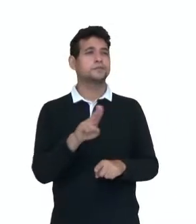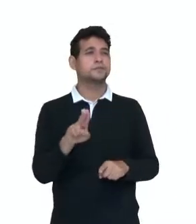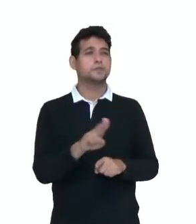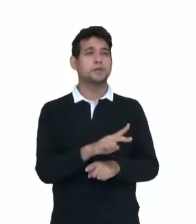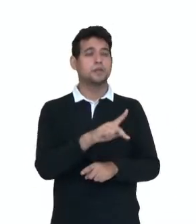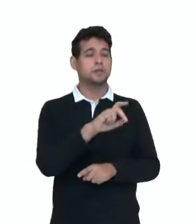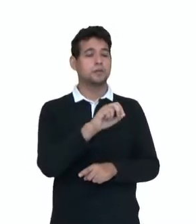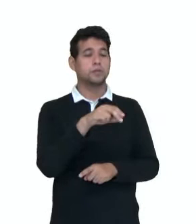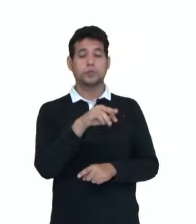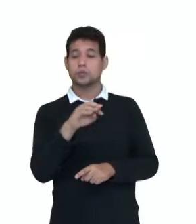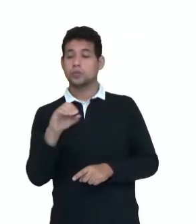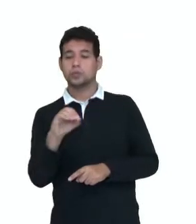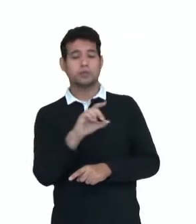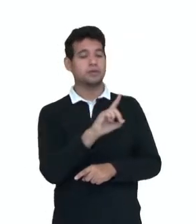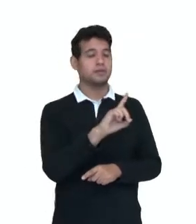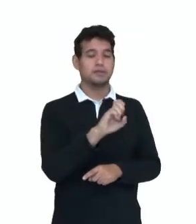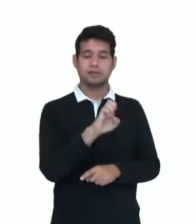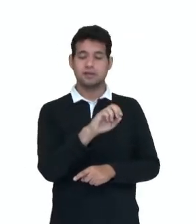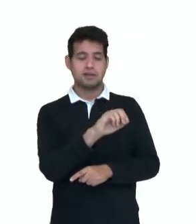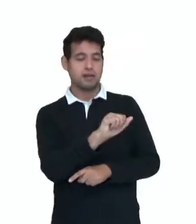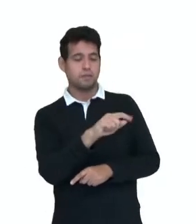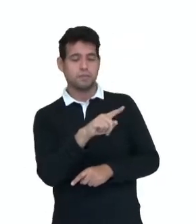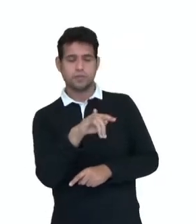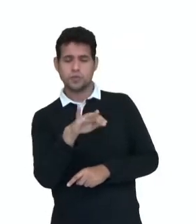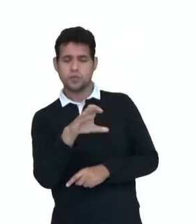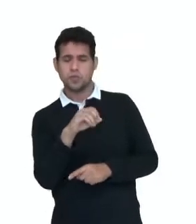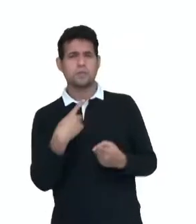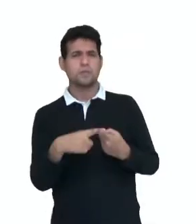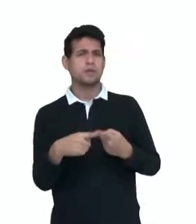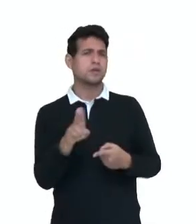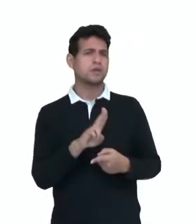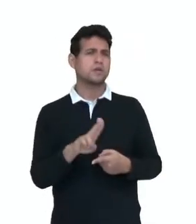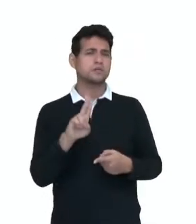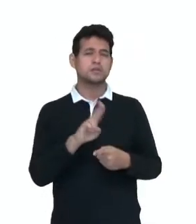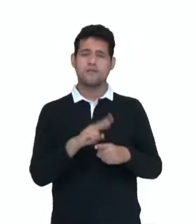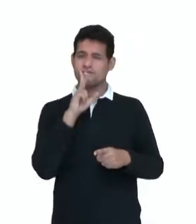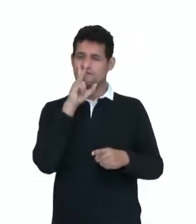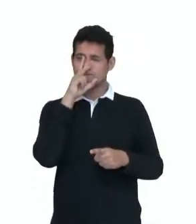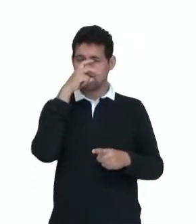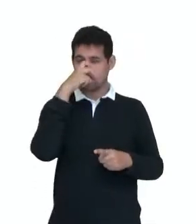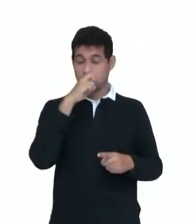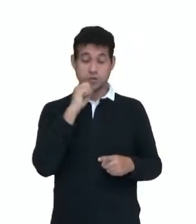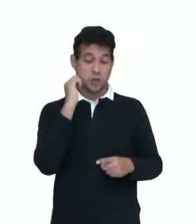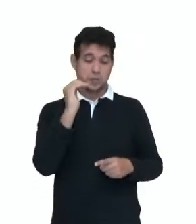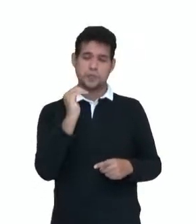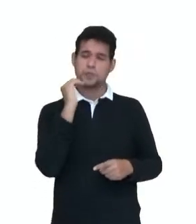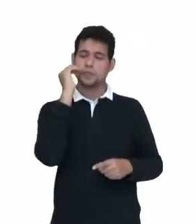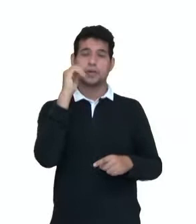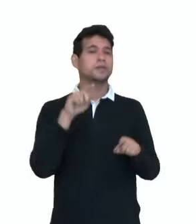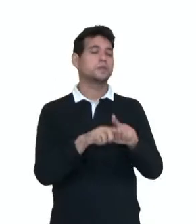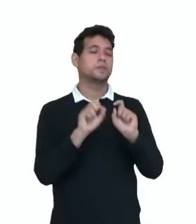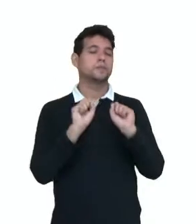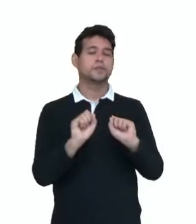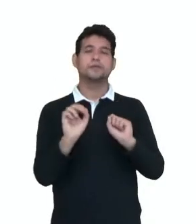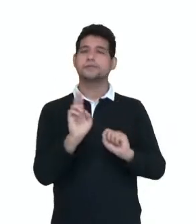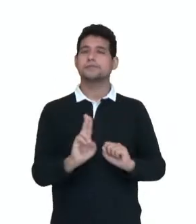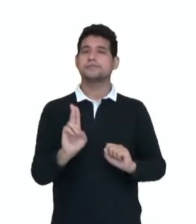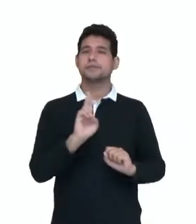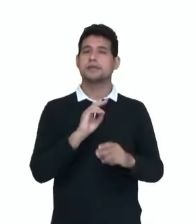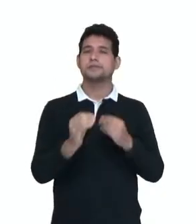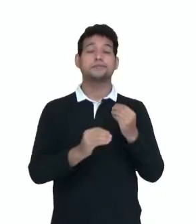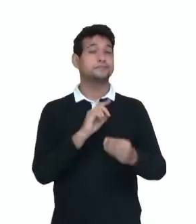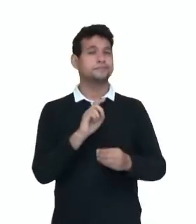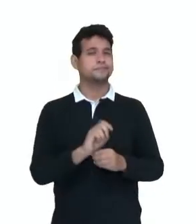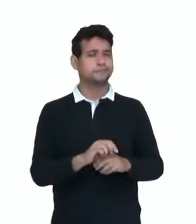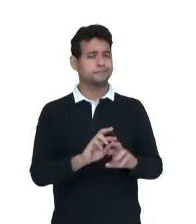ponto de apoio. Olha ele aqui, ó, né? E para que ele serve? Para aumentar a força que pode ser aplicada sobre